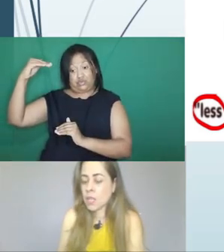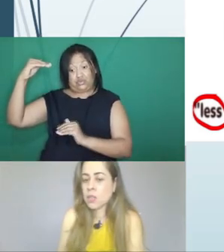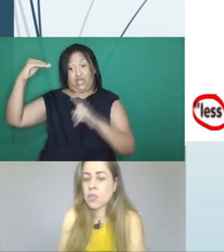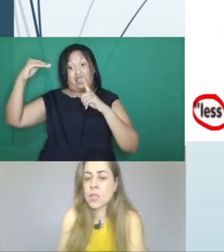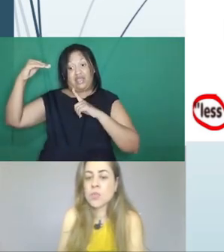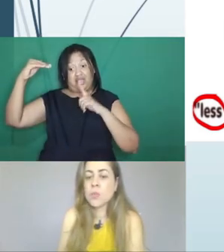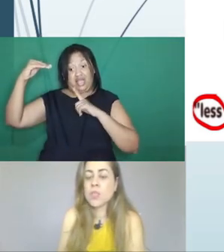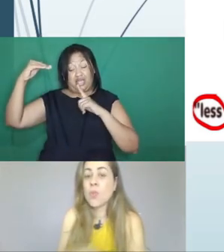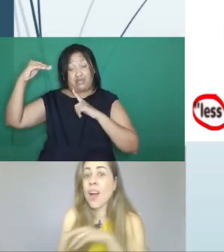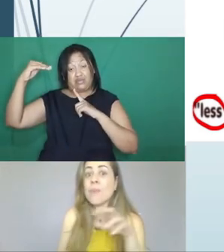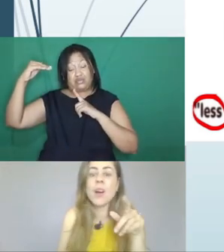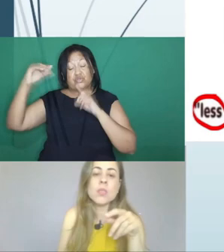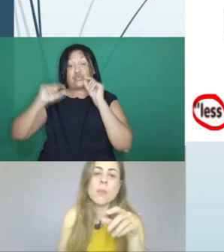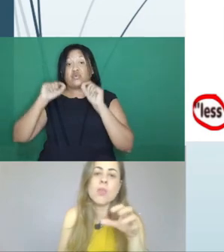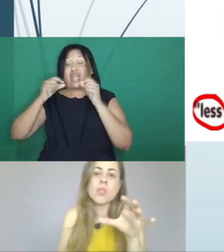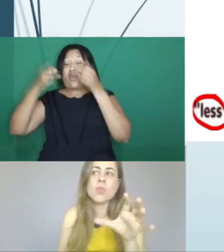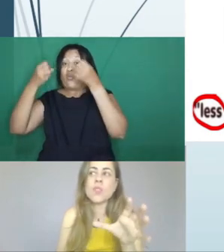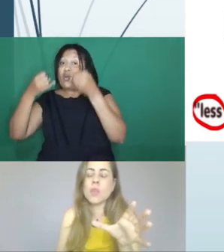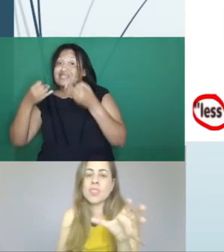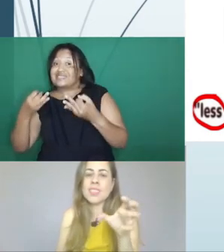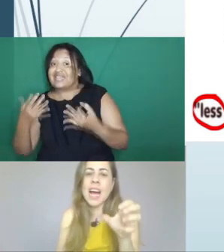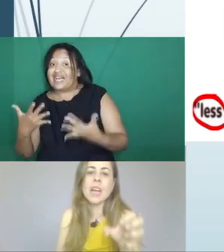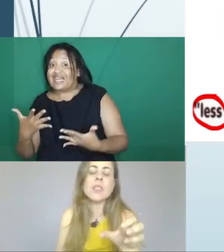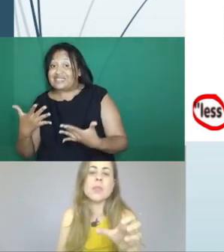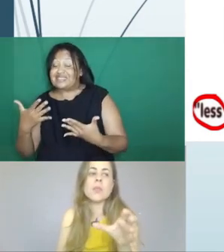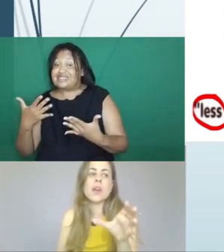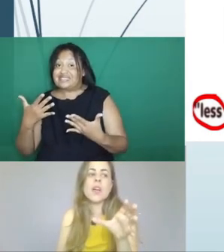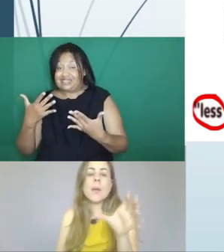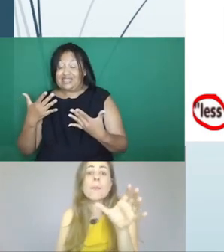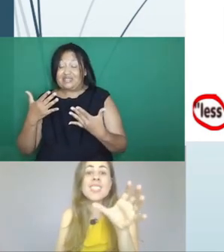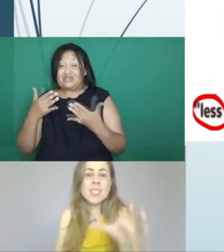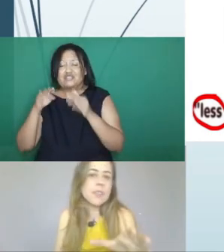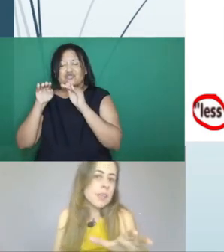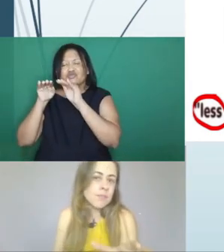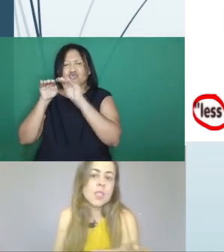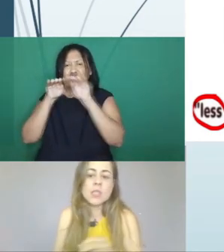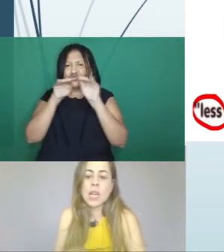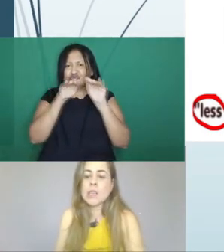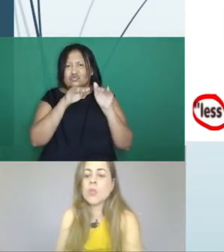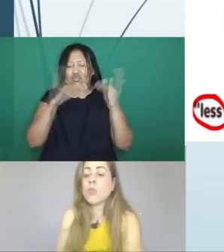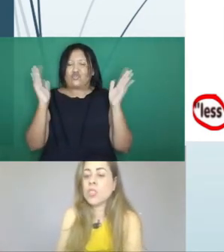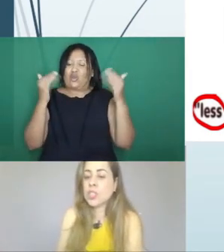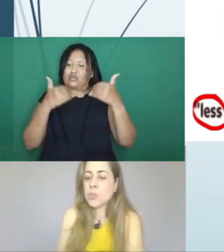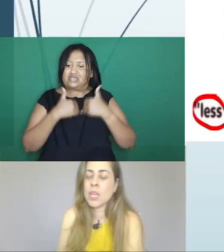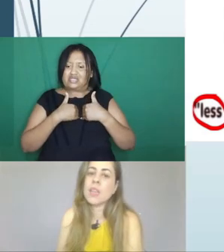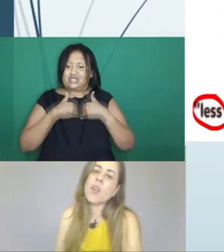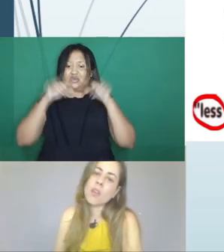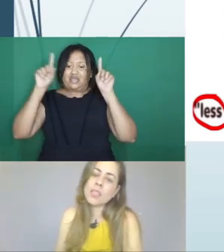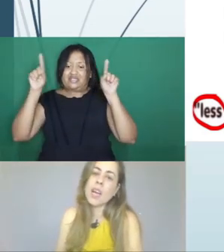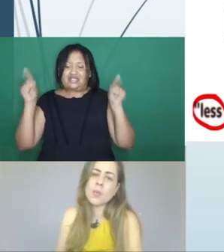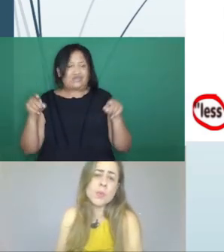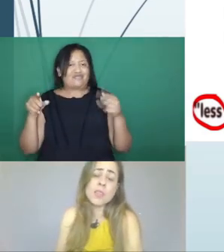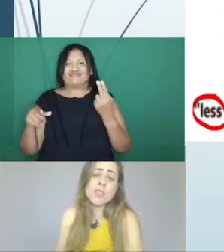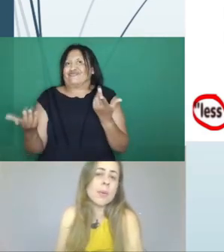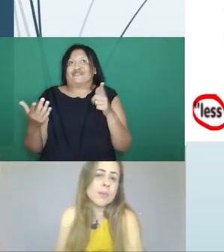nós temos o mesmo a mão tem uma alta como se fosse a quantidade a mesma medida tá do autismo E aí ele